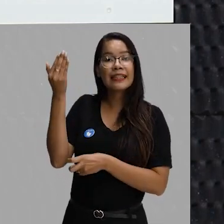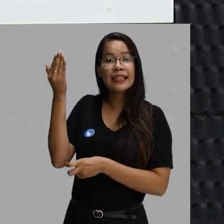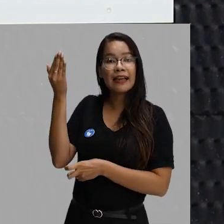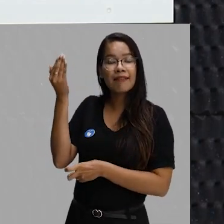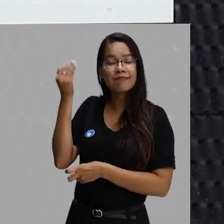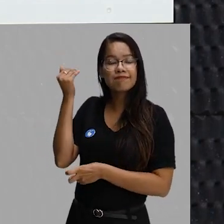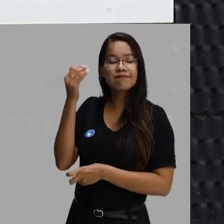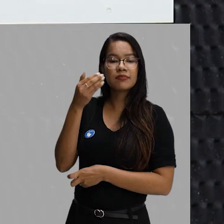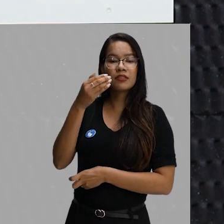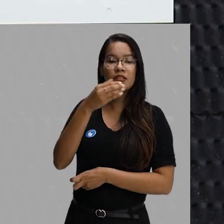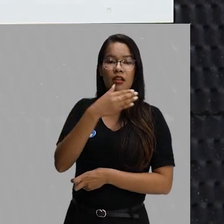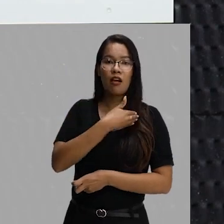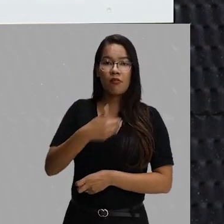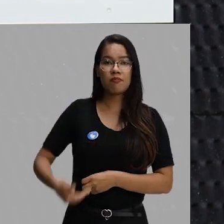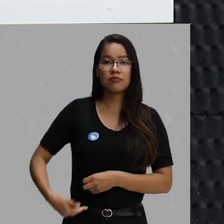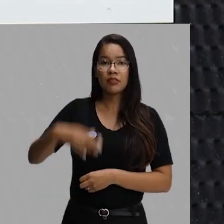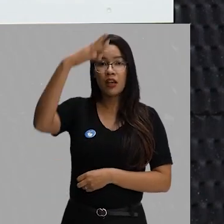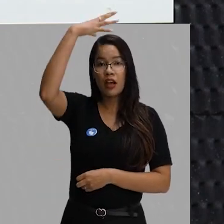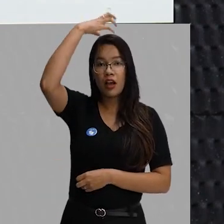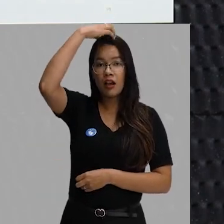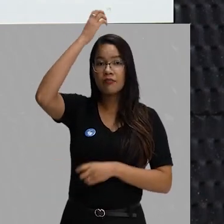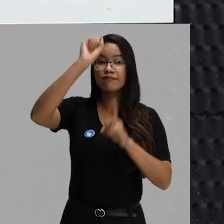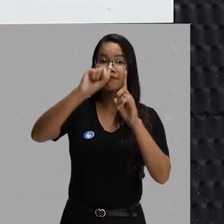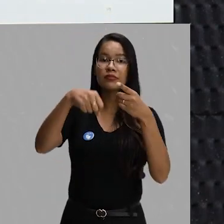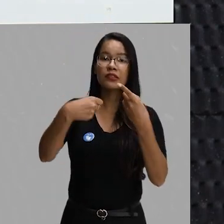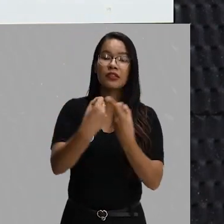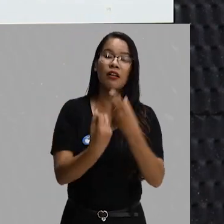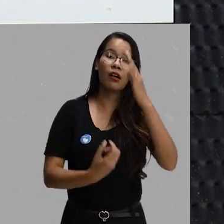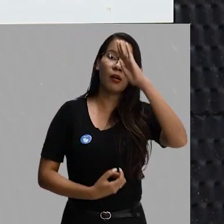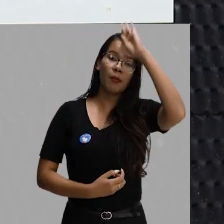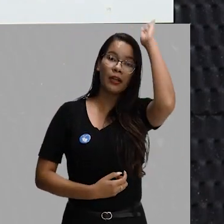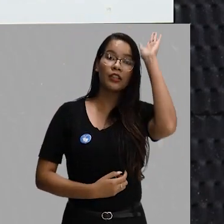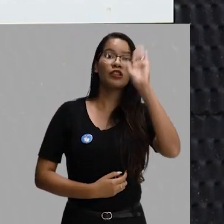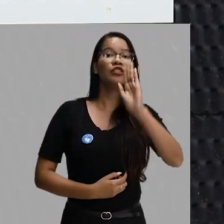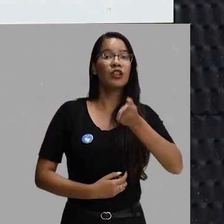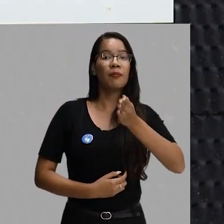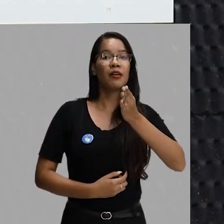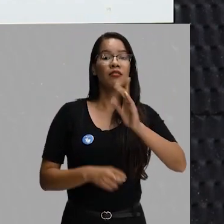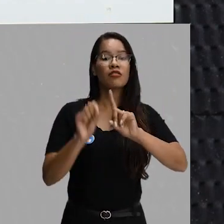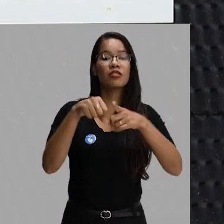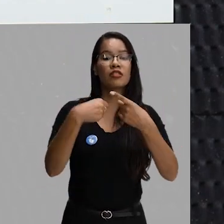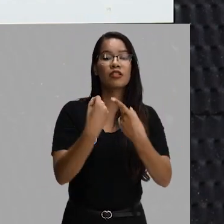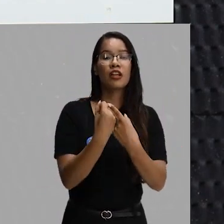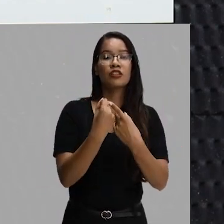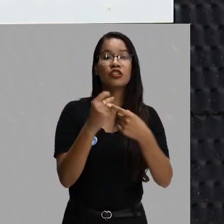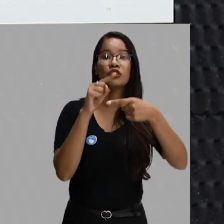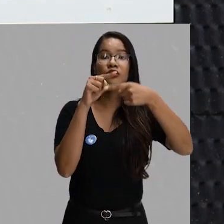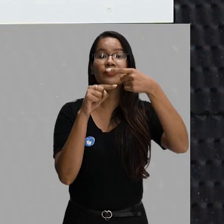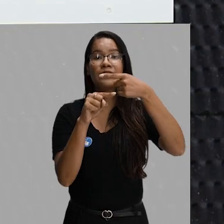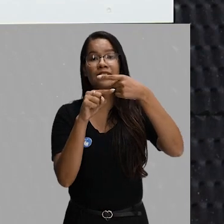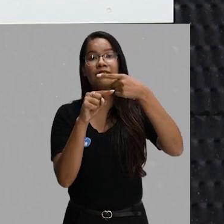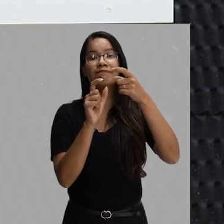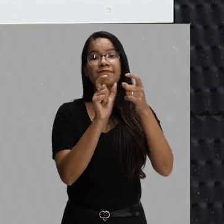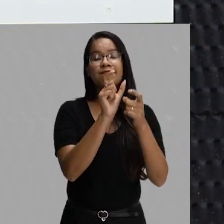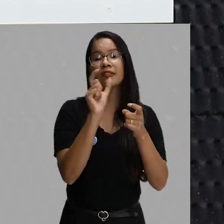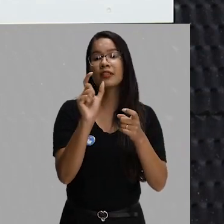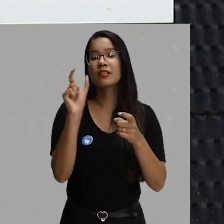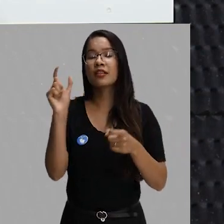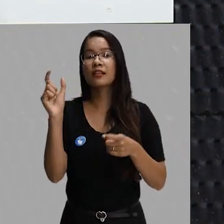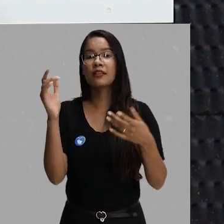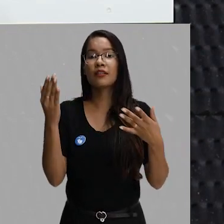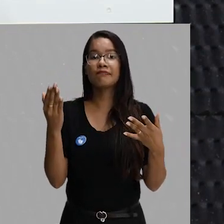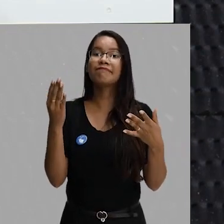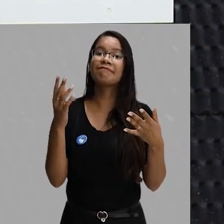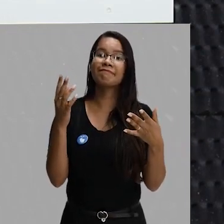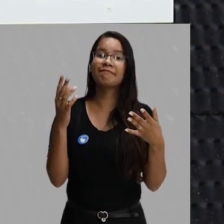ou da monarquia, é que a sociedade romana ela já é uma sociedade dividida em classes. Ou seja,